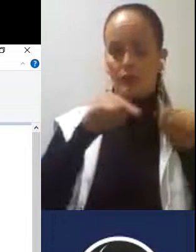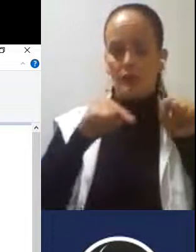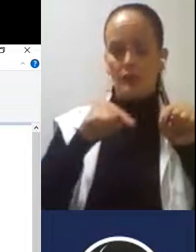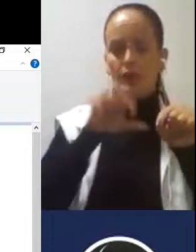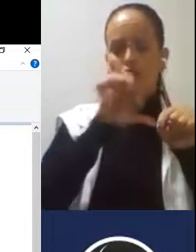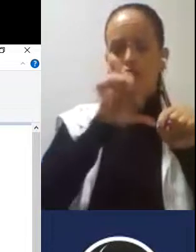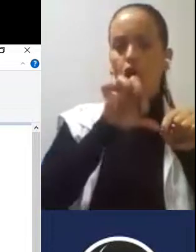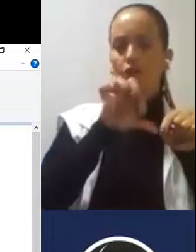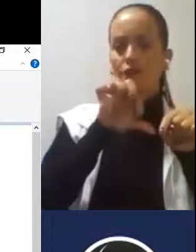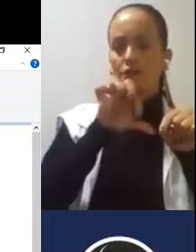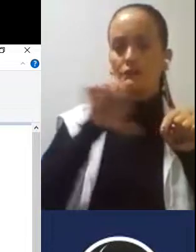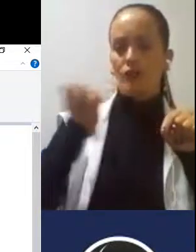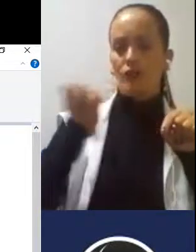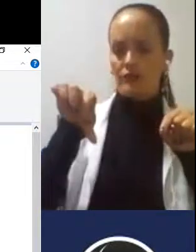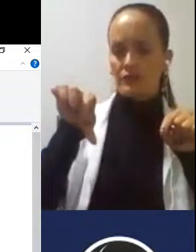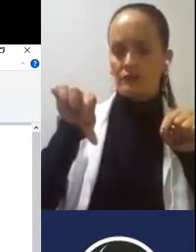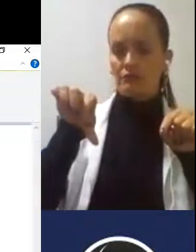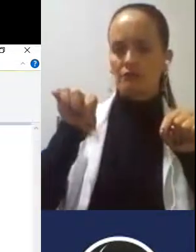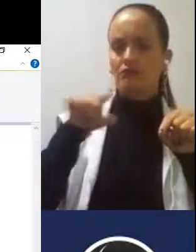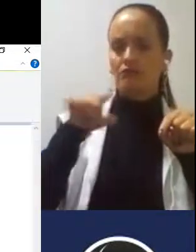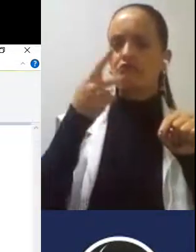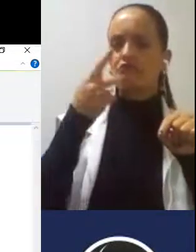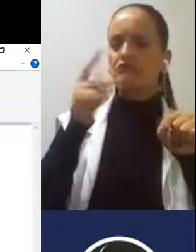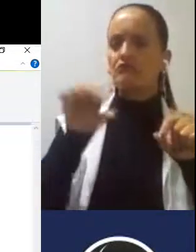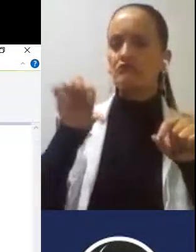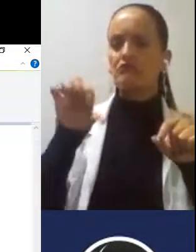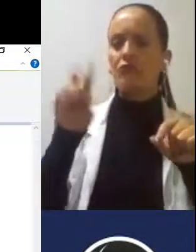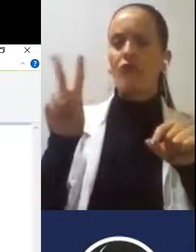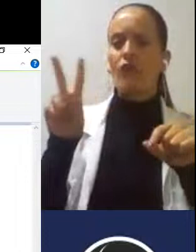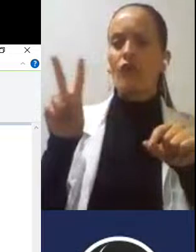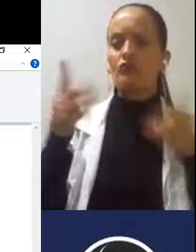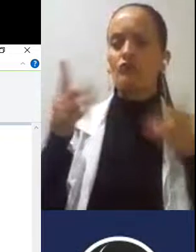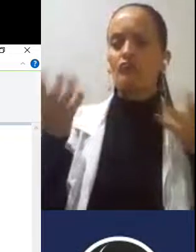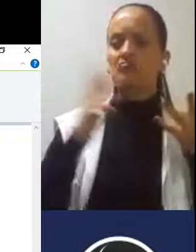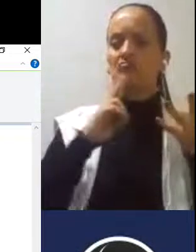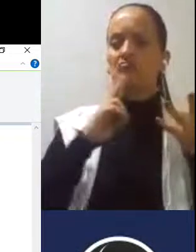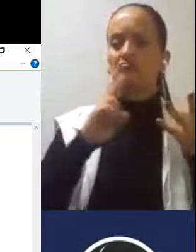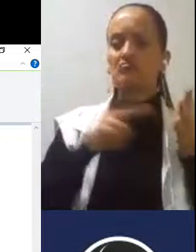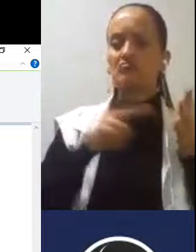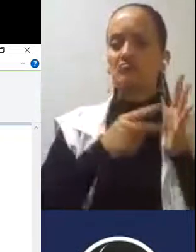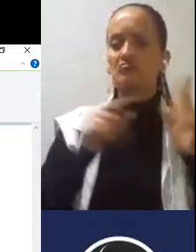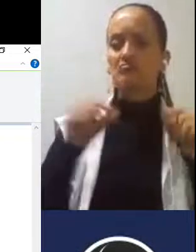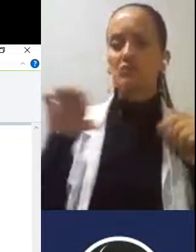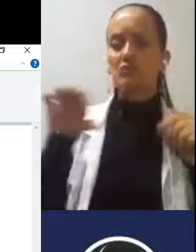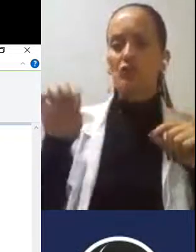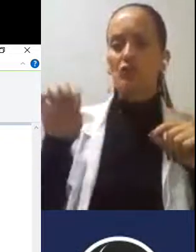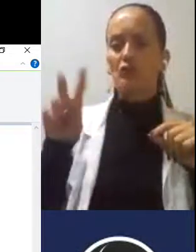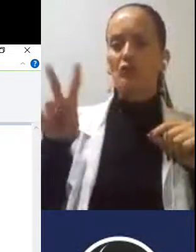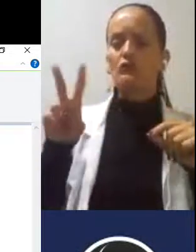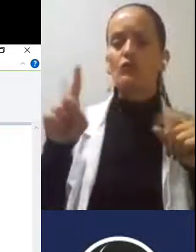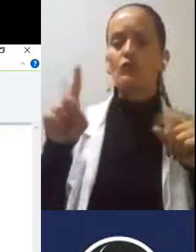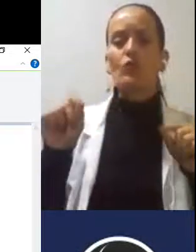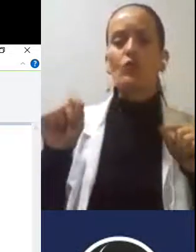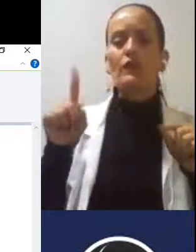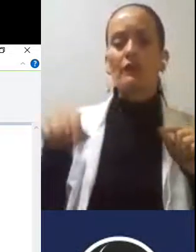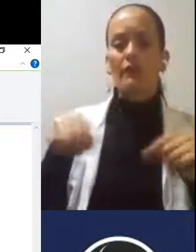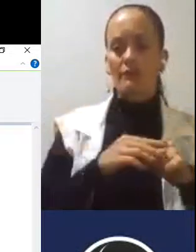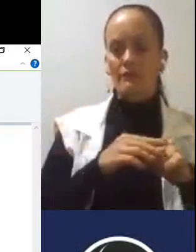já havia estudado, é valor de quê? Alguém sabe me dizer? 9 volts é valor de quê?